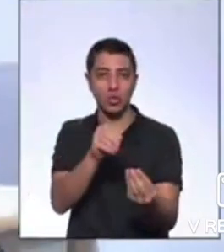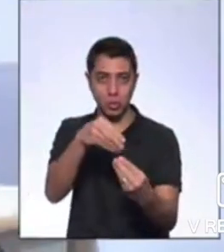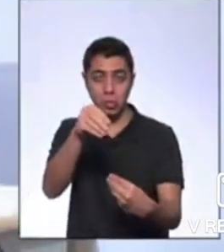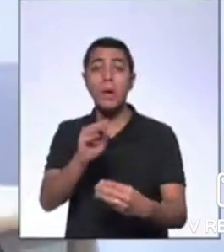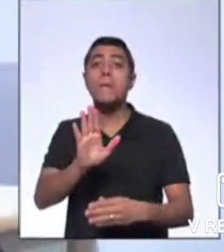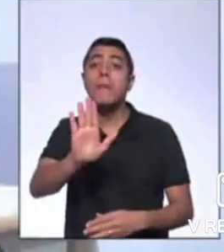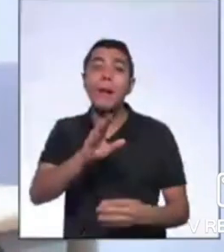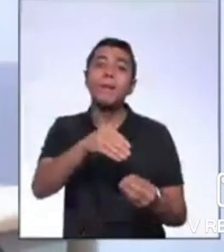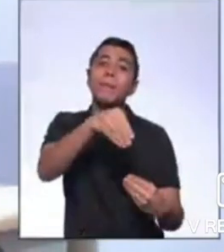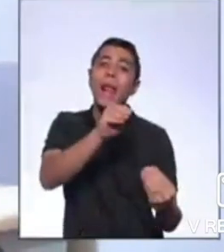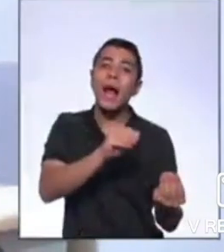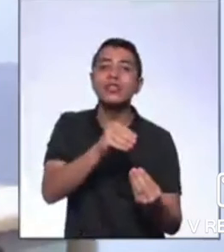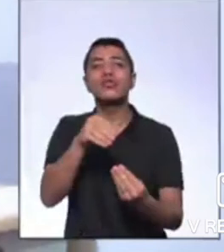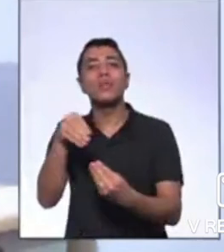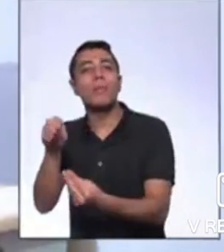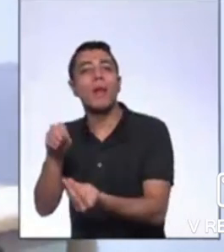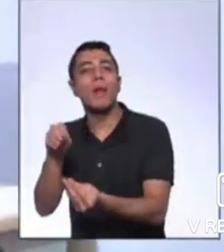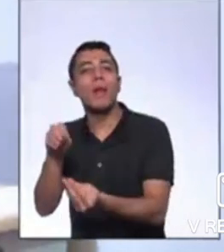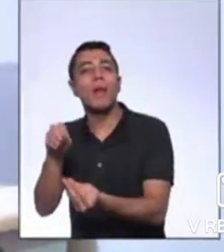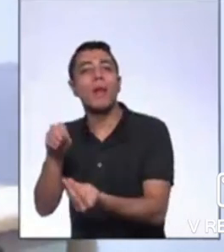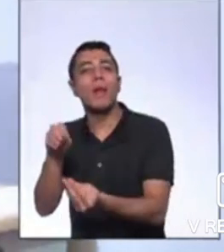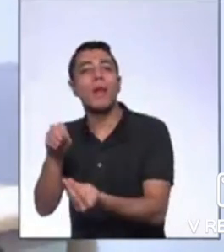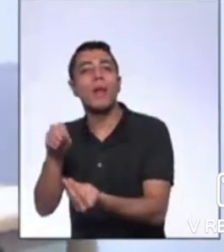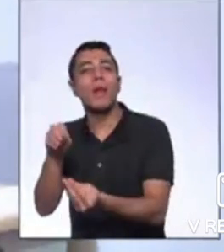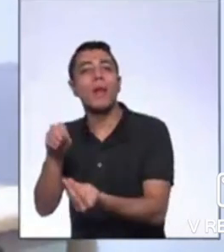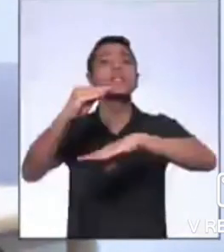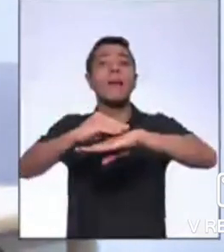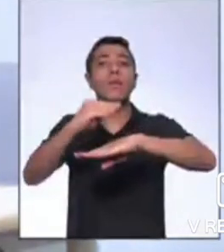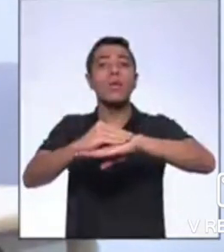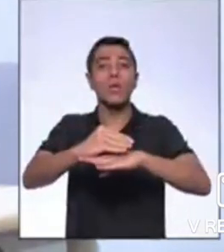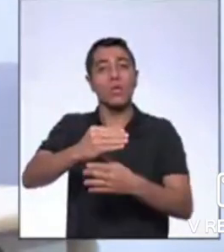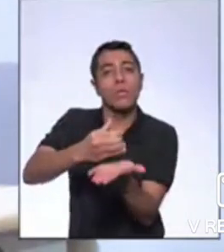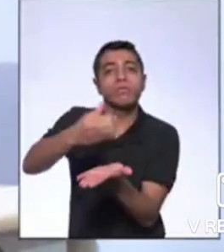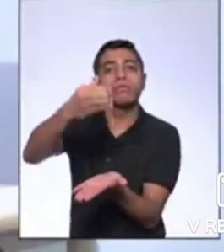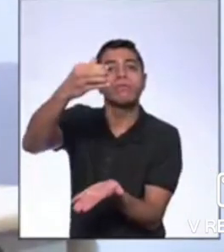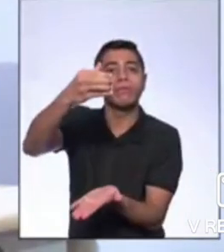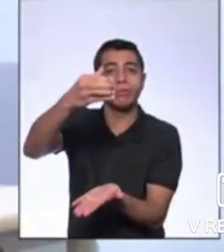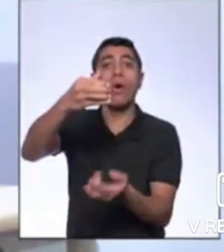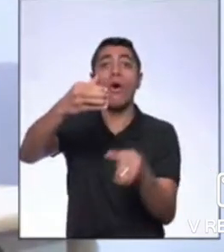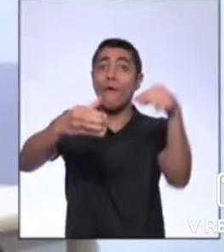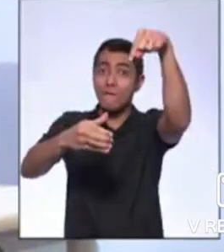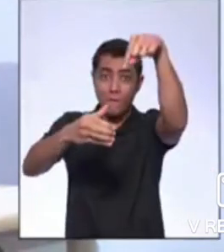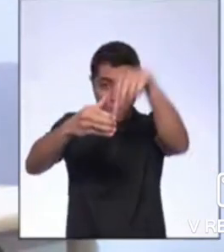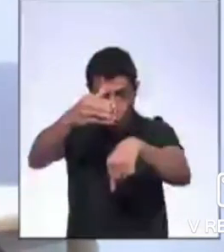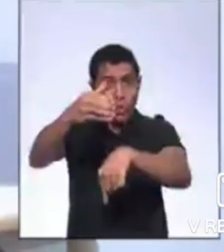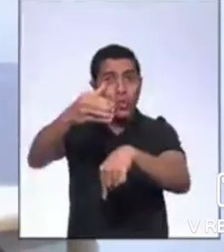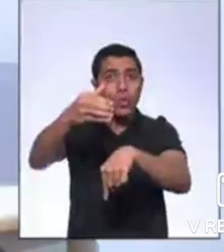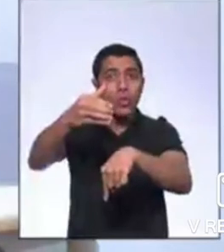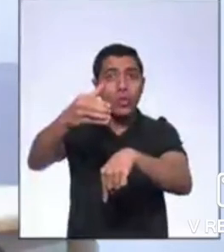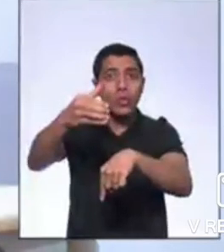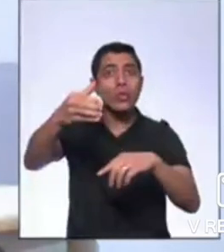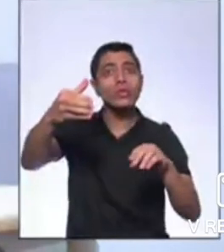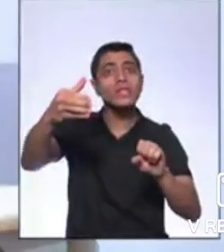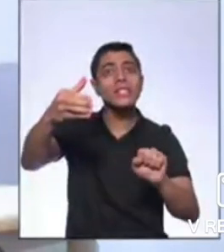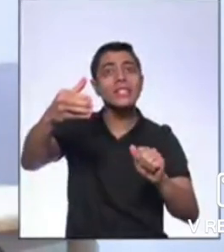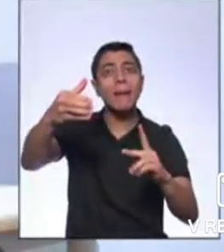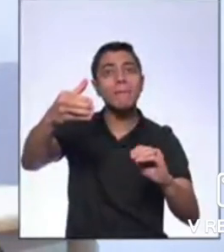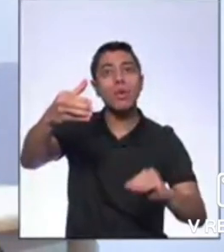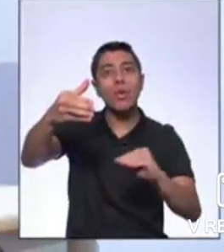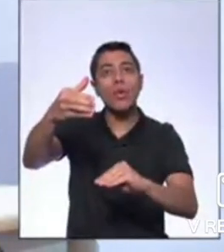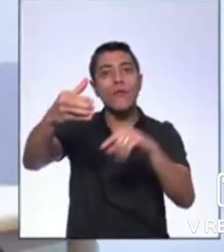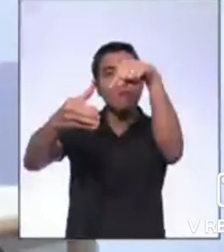né? Porque o sapinho que aconteceu, ele foi pro fundo da proveta, enquanto o cavalo ficou em cima, bem em cima na parte do